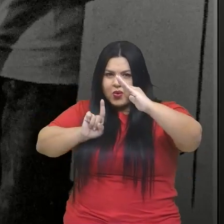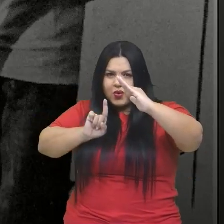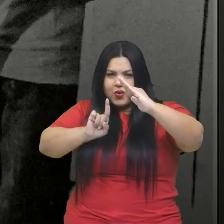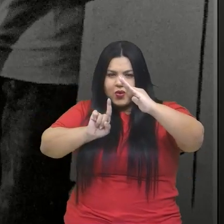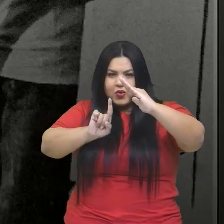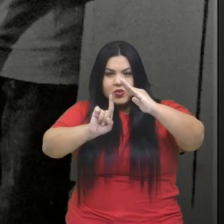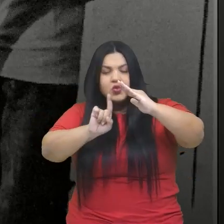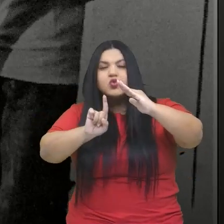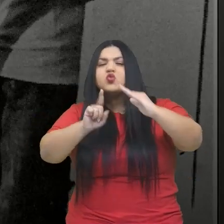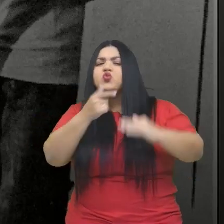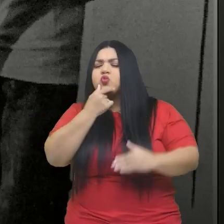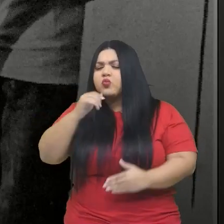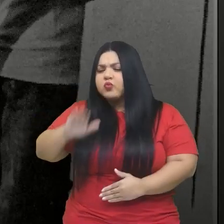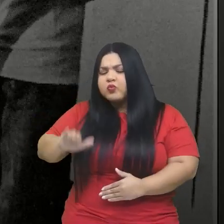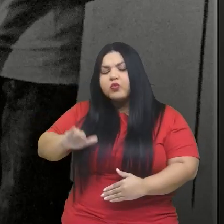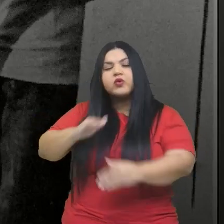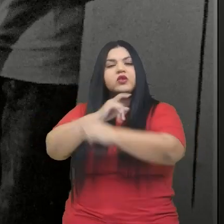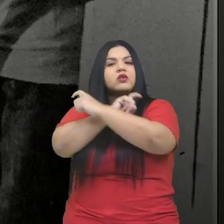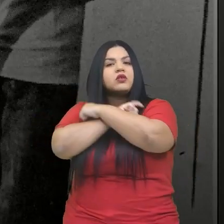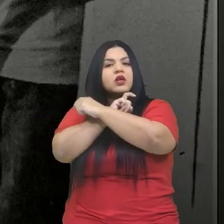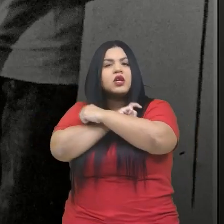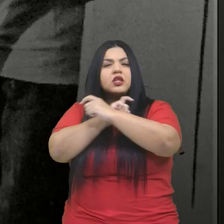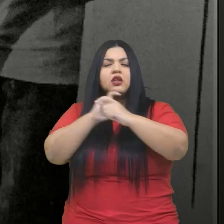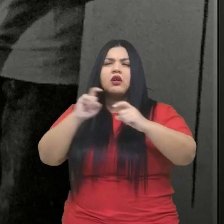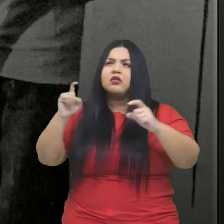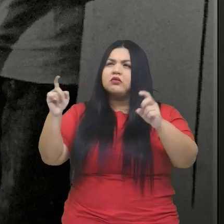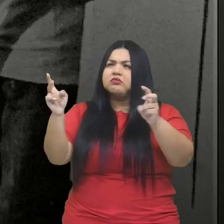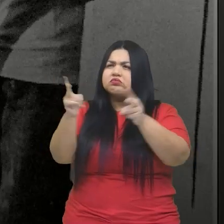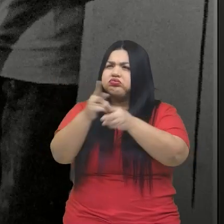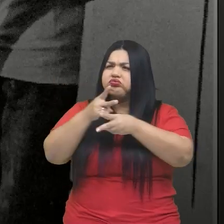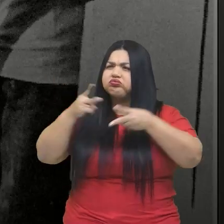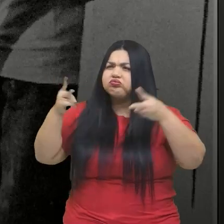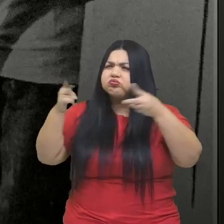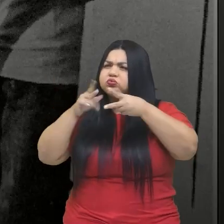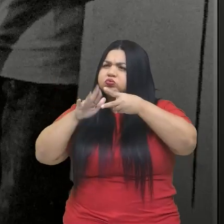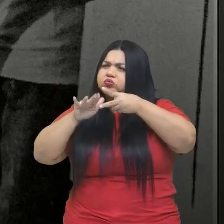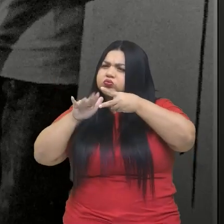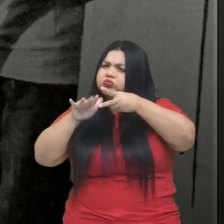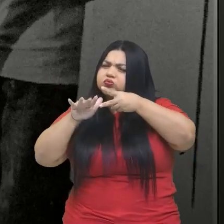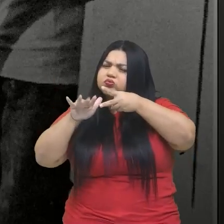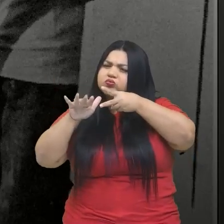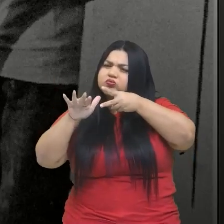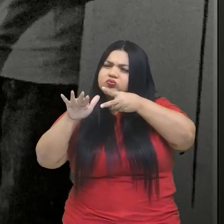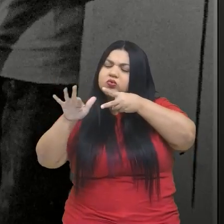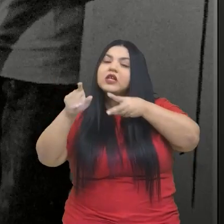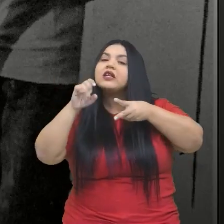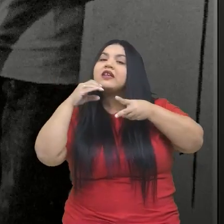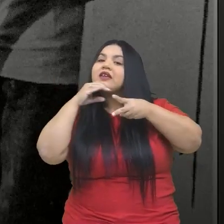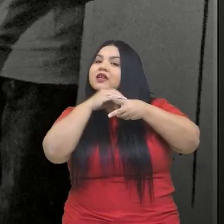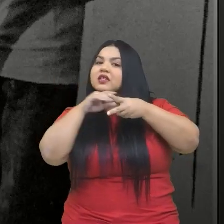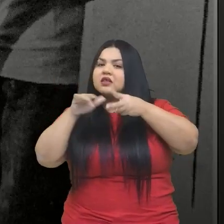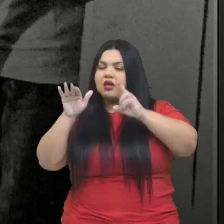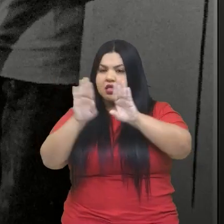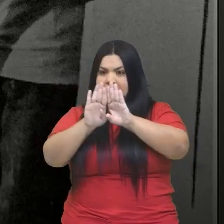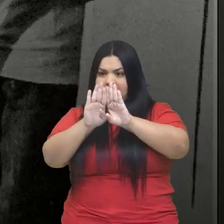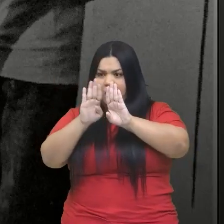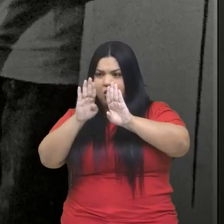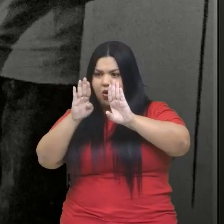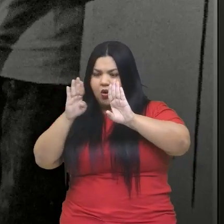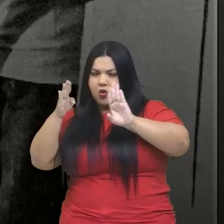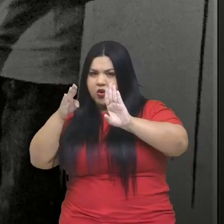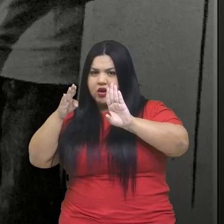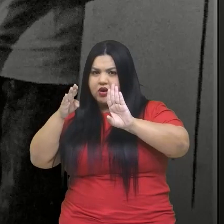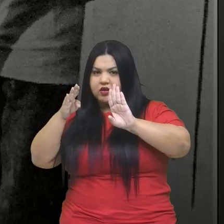Tutancâmon. O ar quente, preso por milhares de anos, escapa da porta antiga, ou seja, nesse momento foi registrada